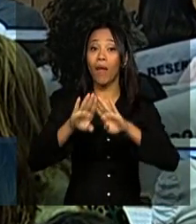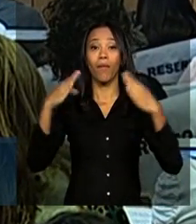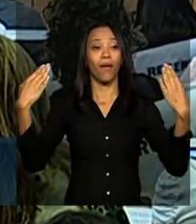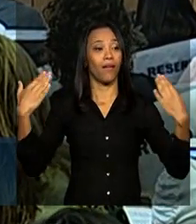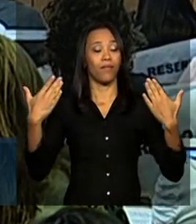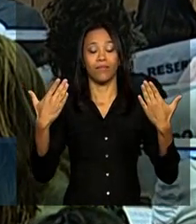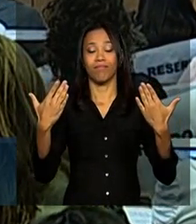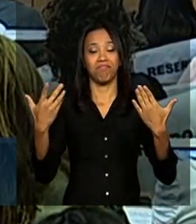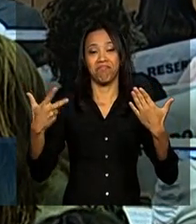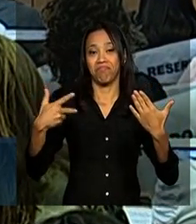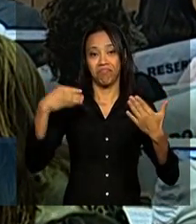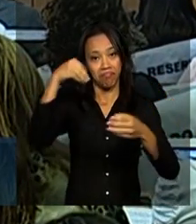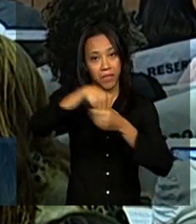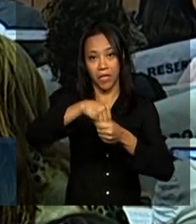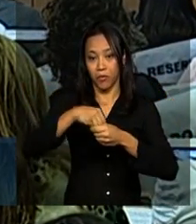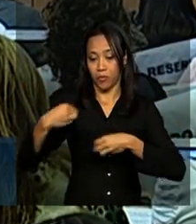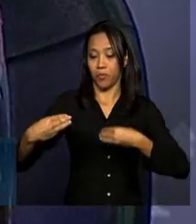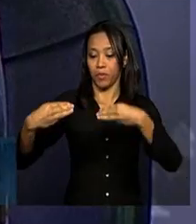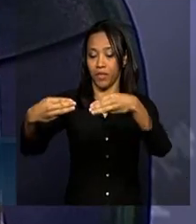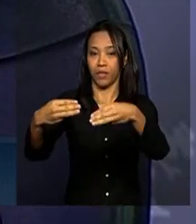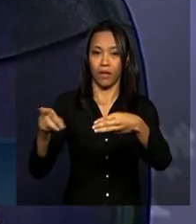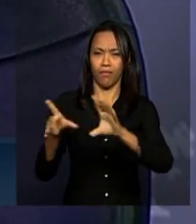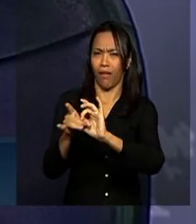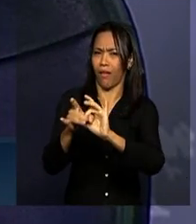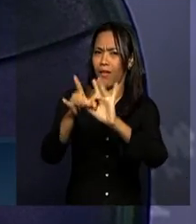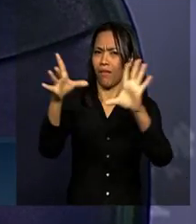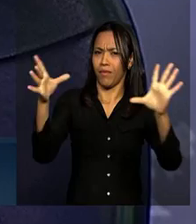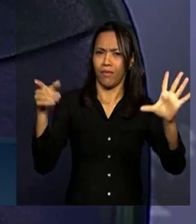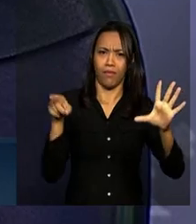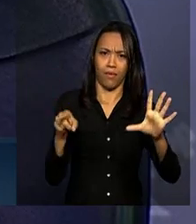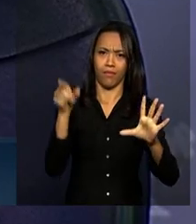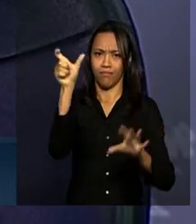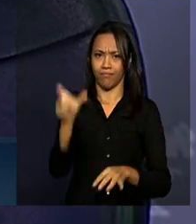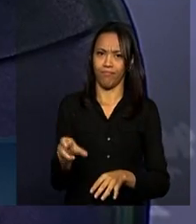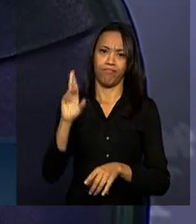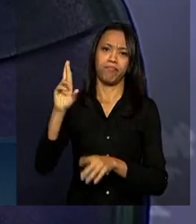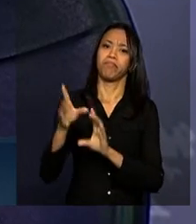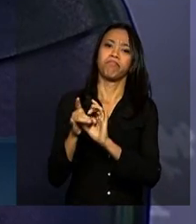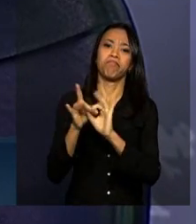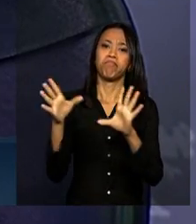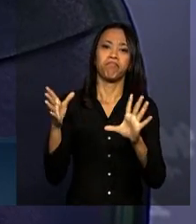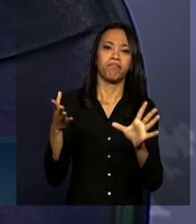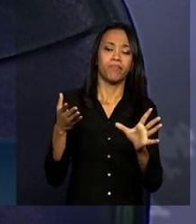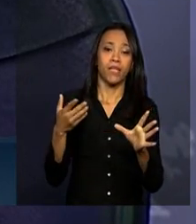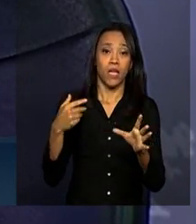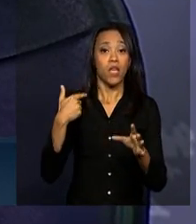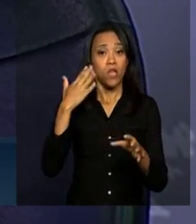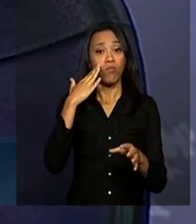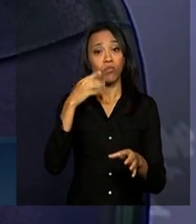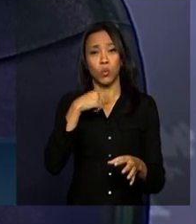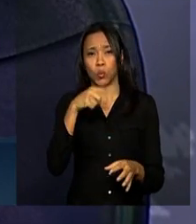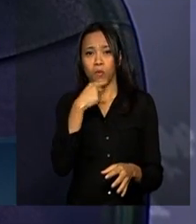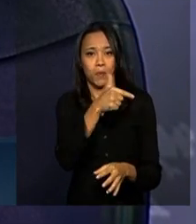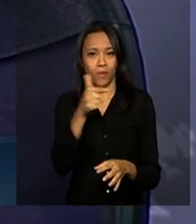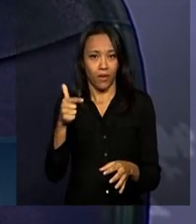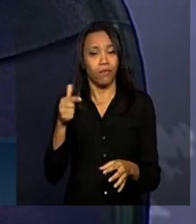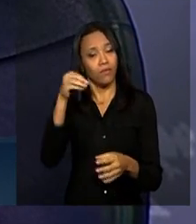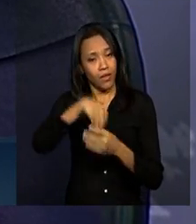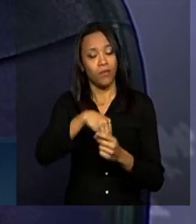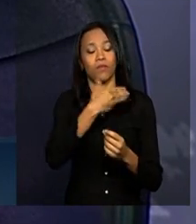abertas nesses ministérios. E eu não tenho dúvida que no âmbito do governo federal